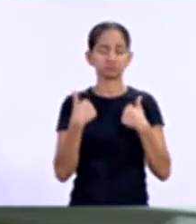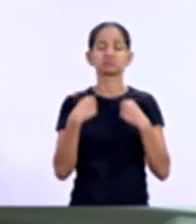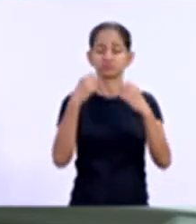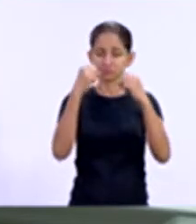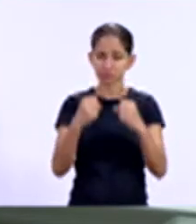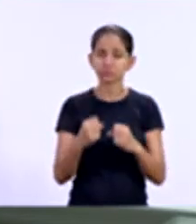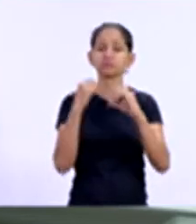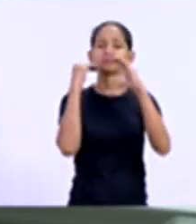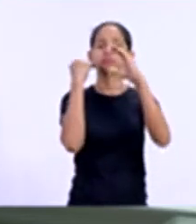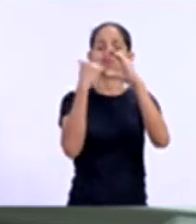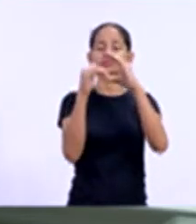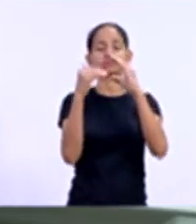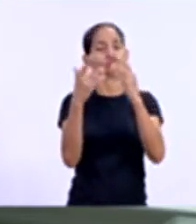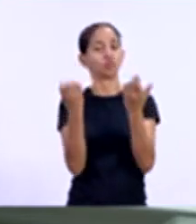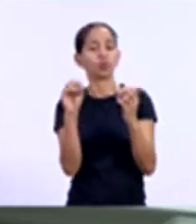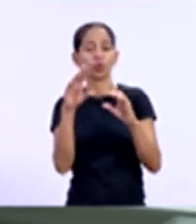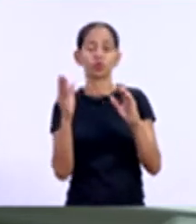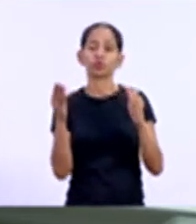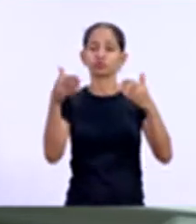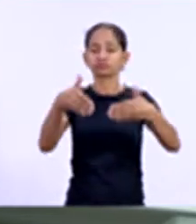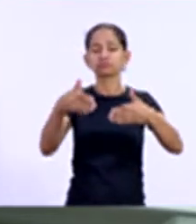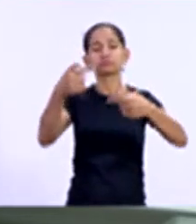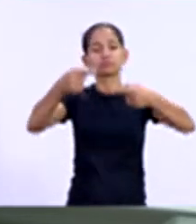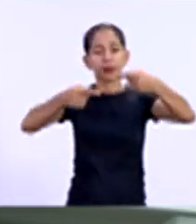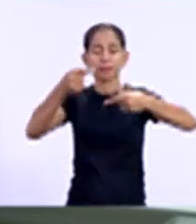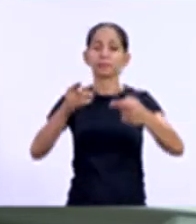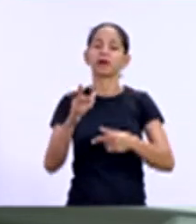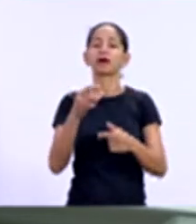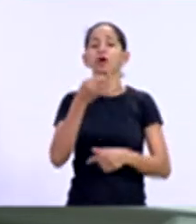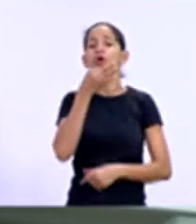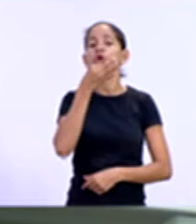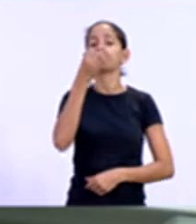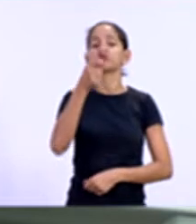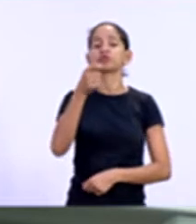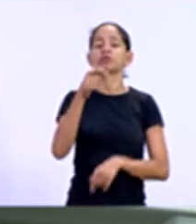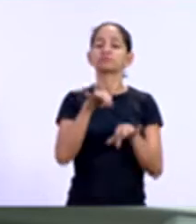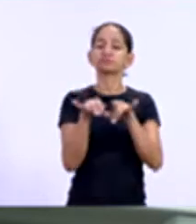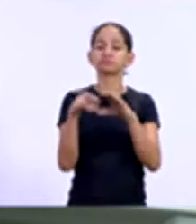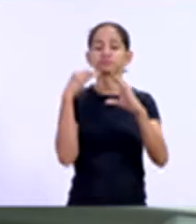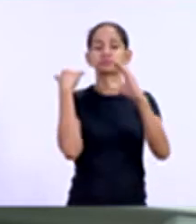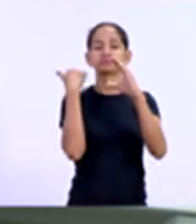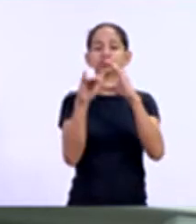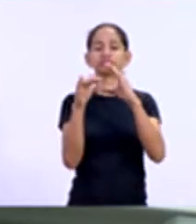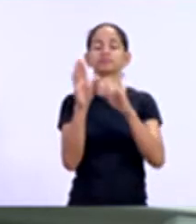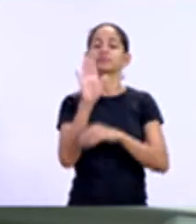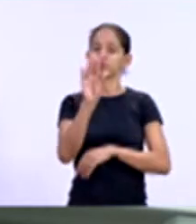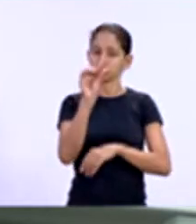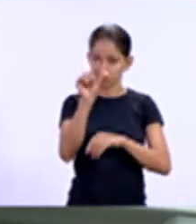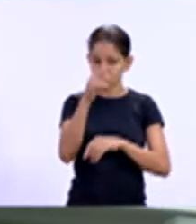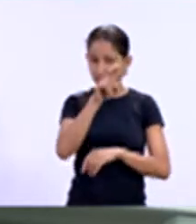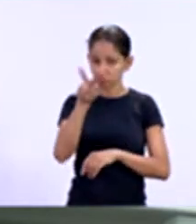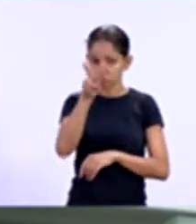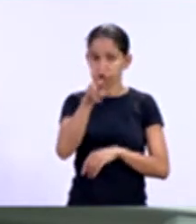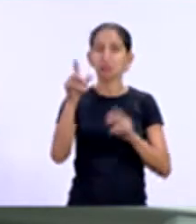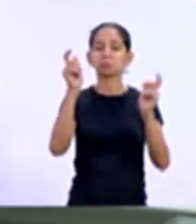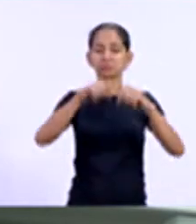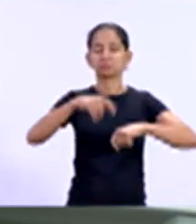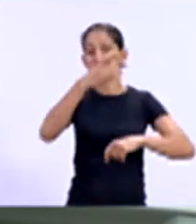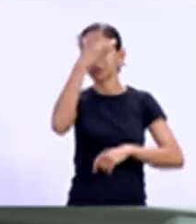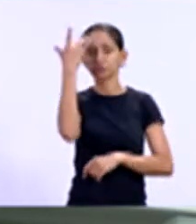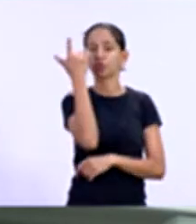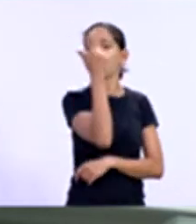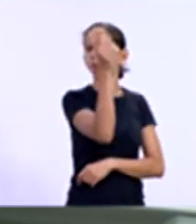a minha postagem no fórum, agora, tipo às 19 horas, e um outro colega ou tutor